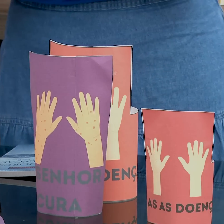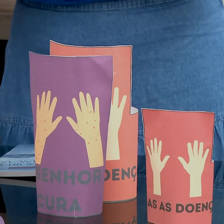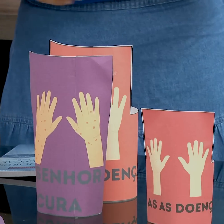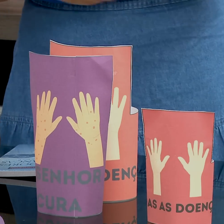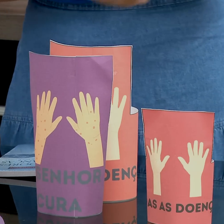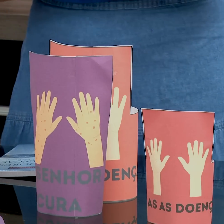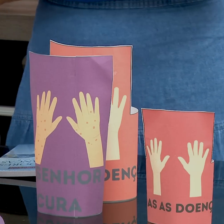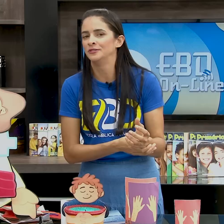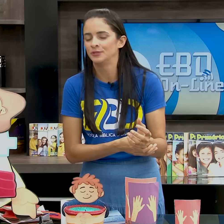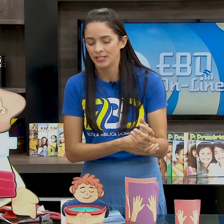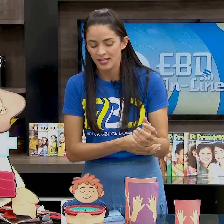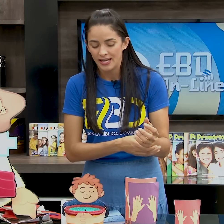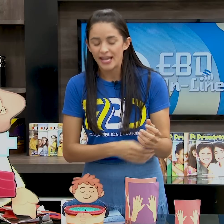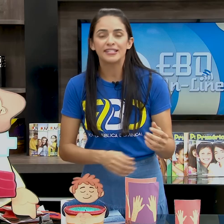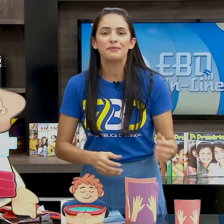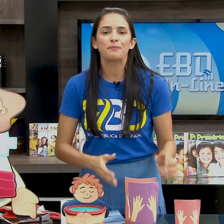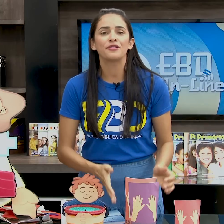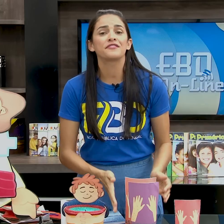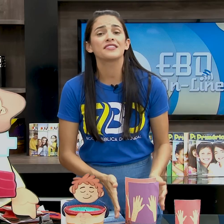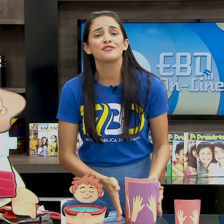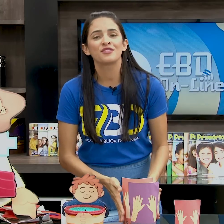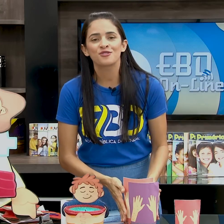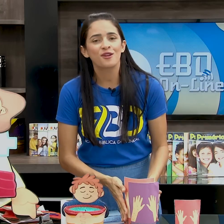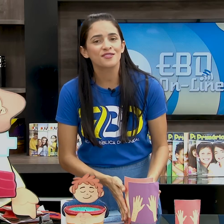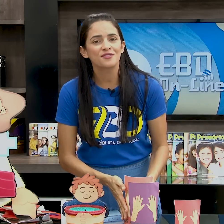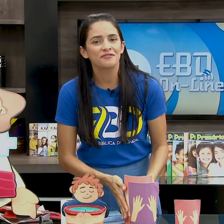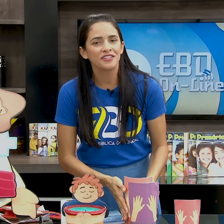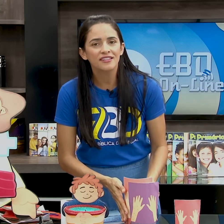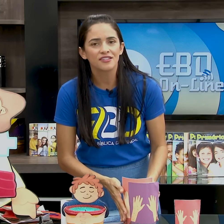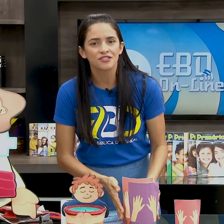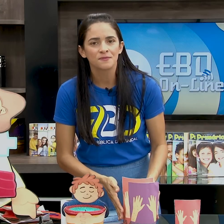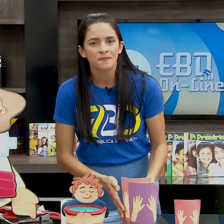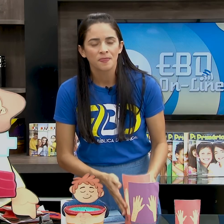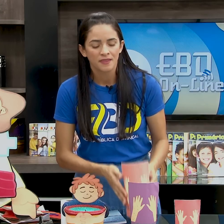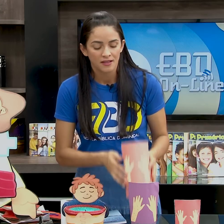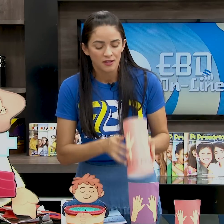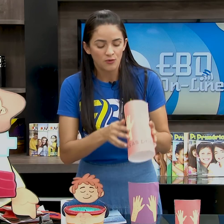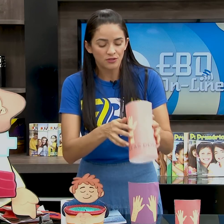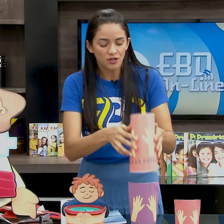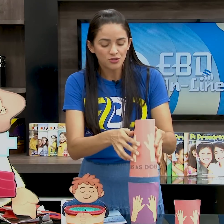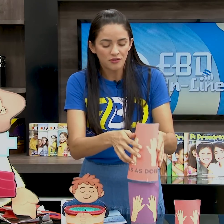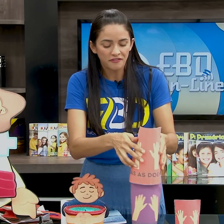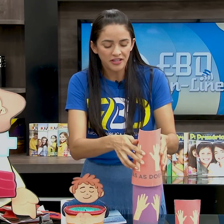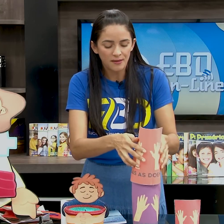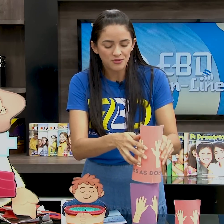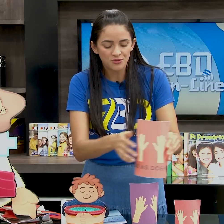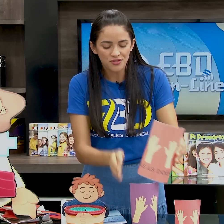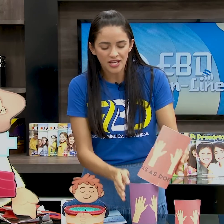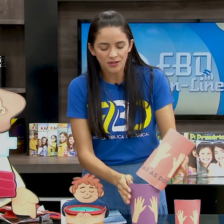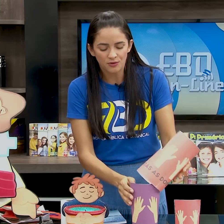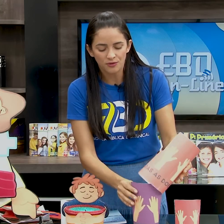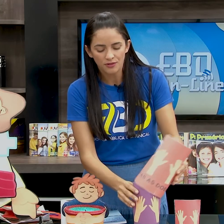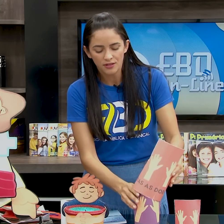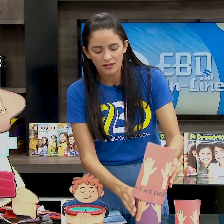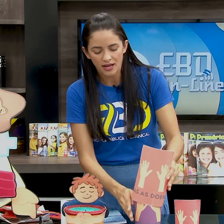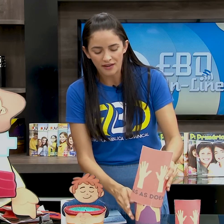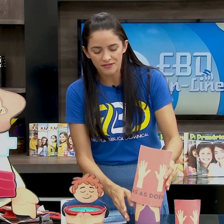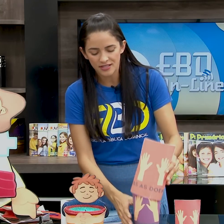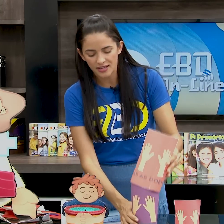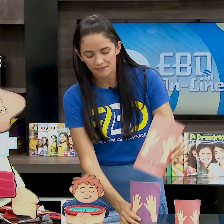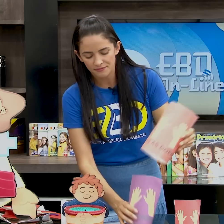não se importando se era dia de sábado ele também pode fazer isso nas nossas vidas quando nós confiamos no Senhor